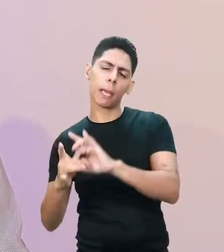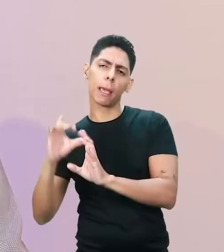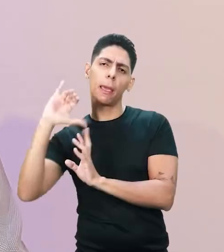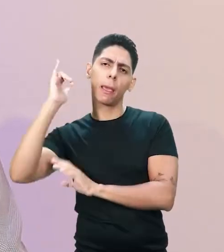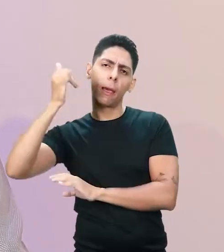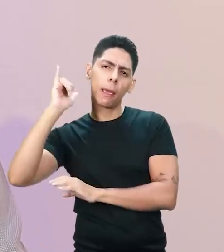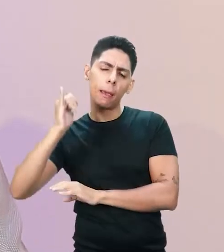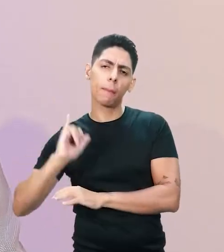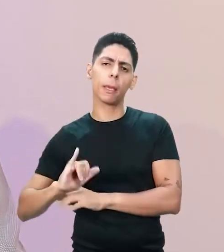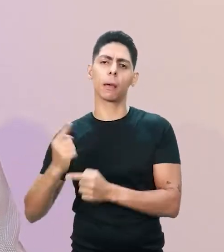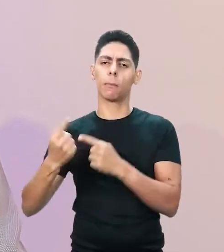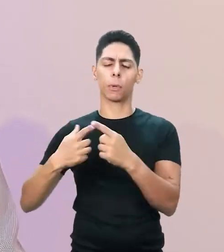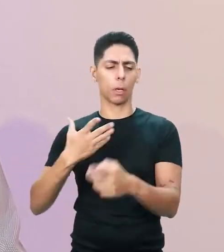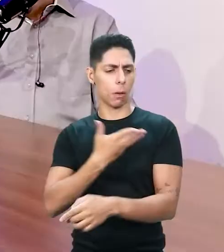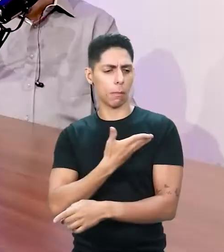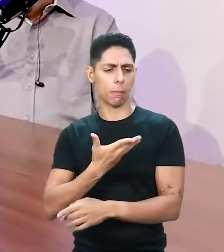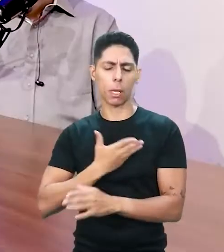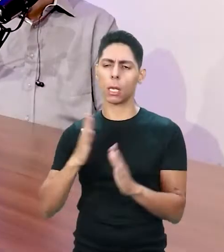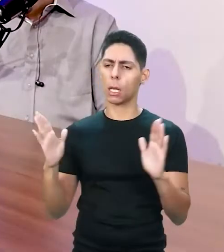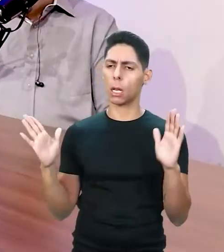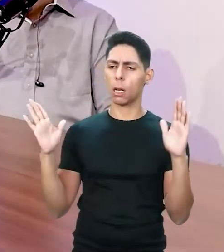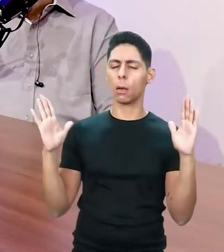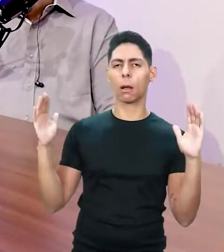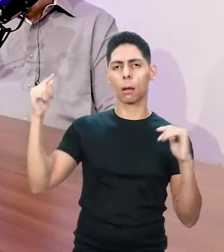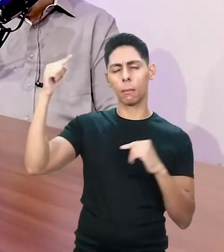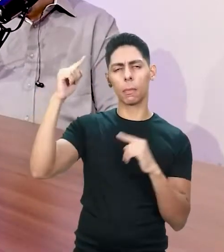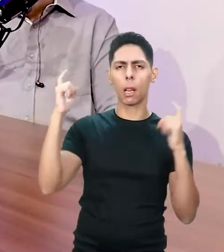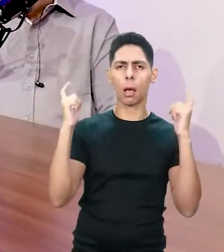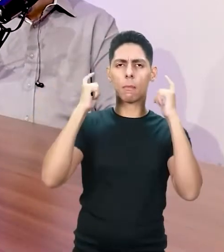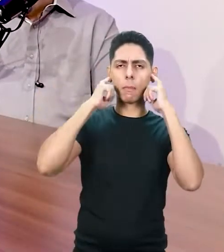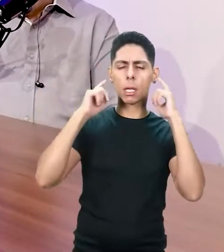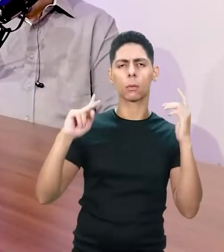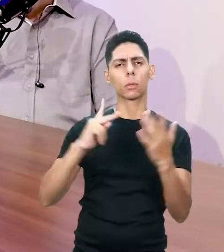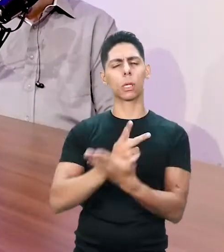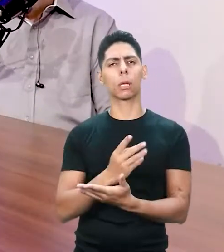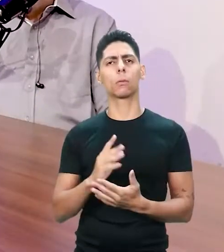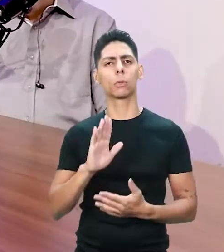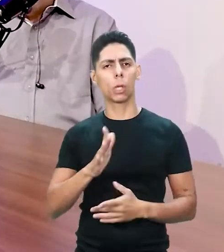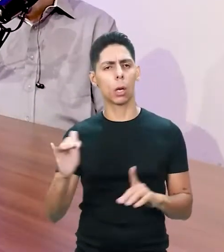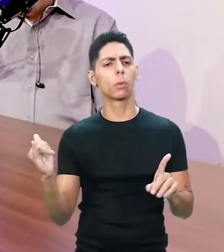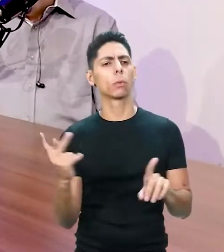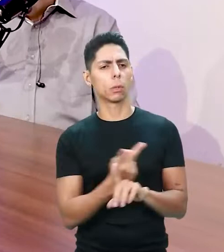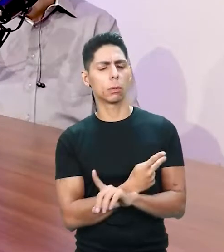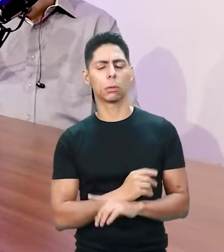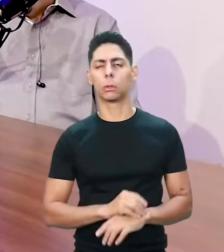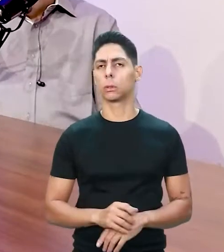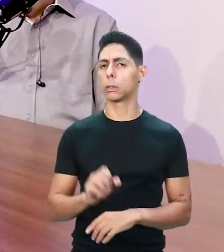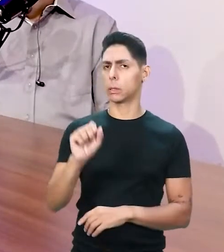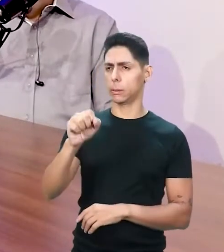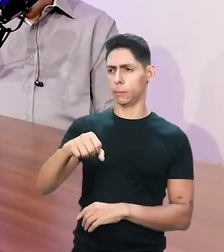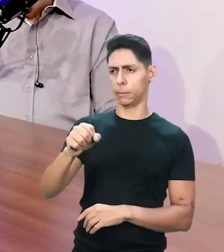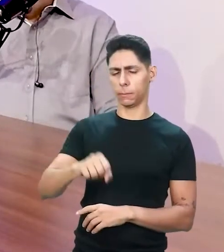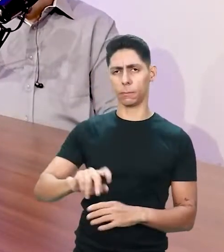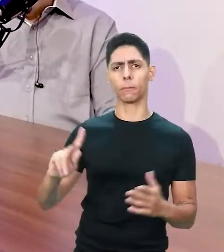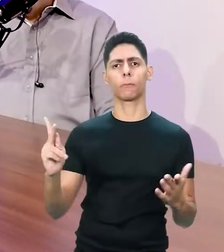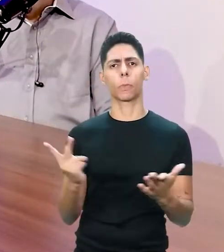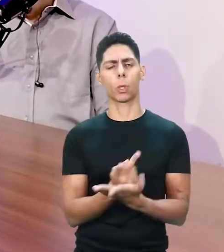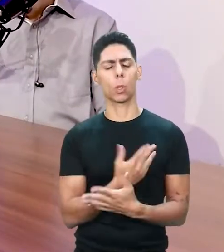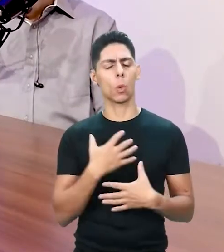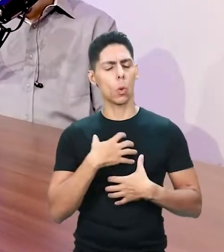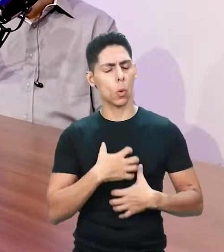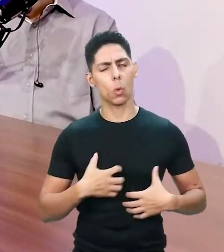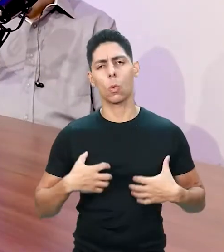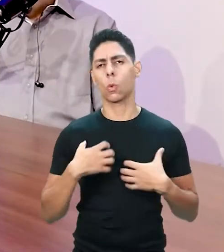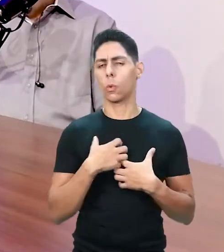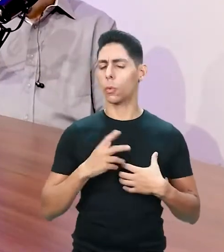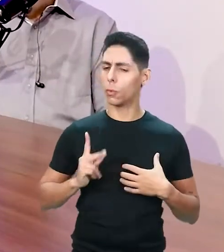narração do colega da cabine. Você já passou por alguma coisa assim? Já. E era uma tensão